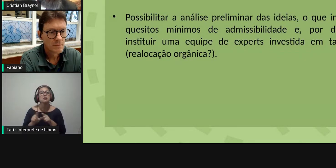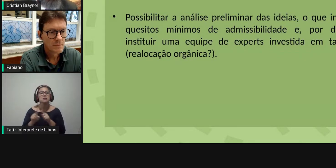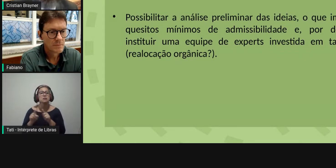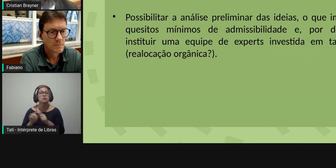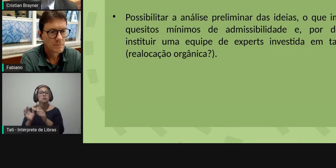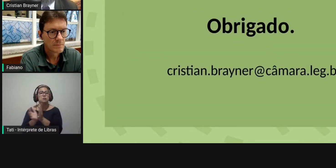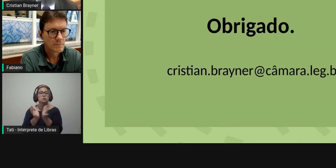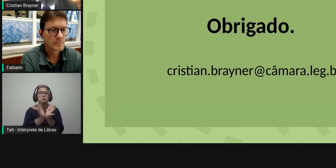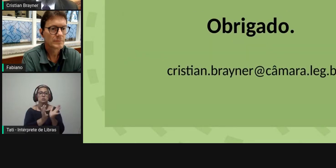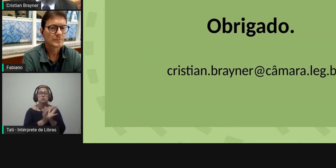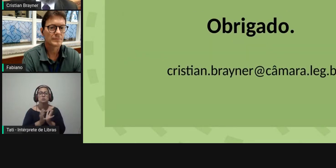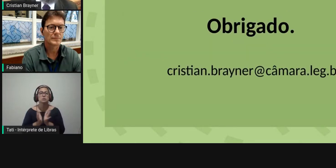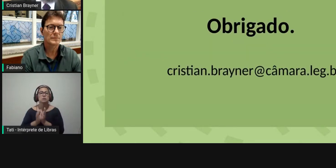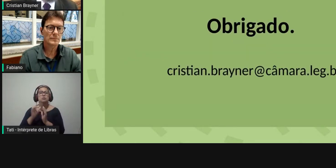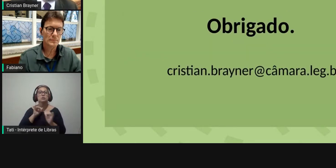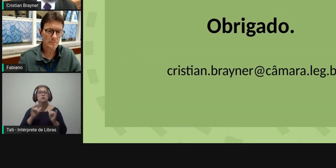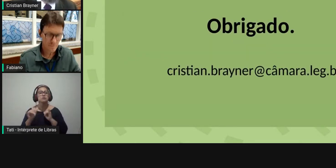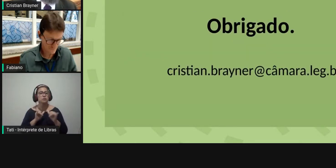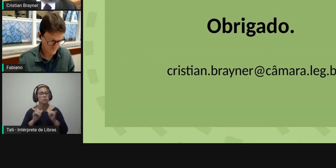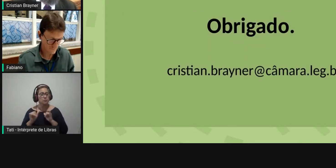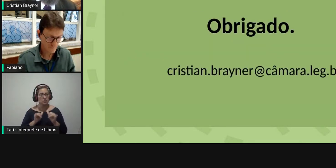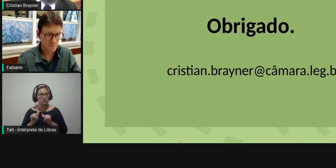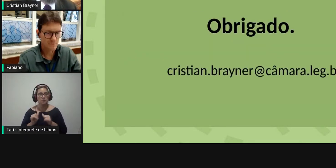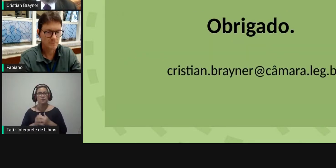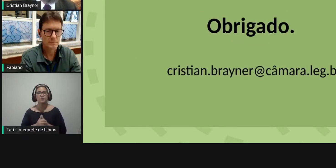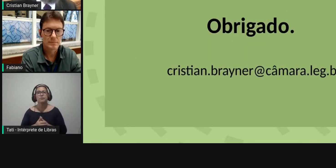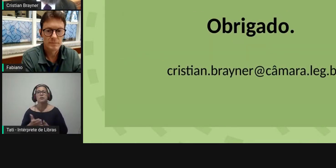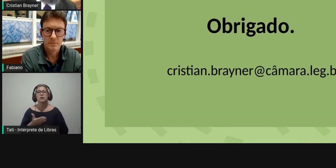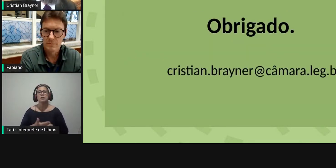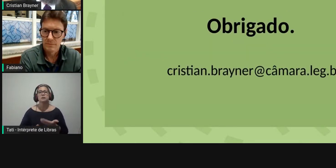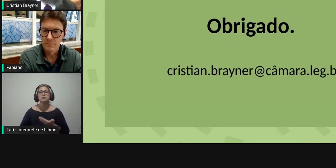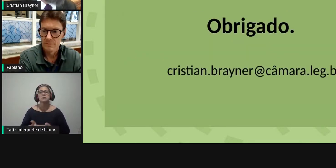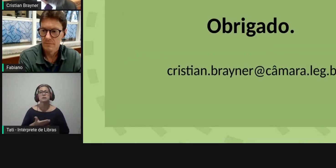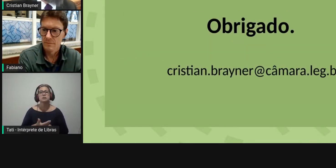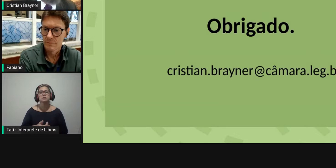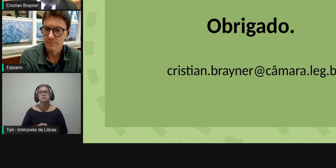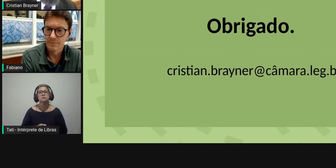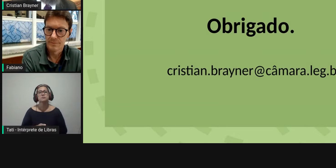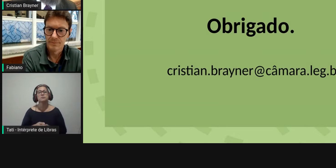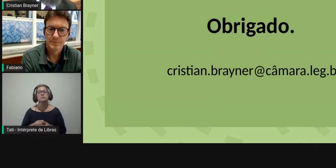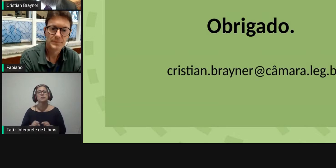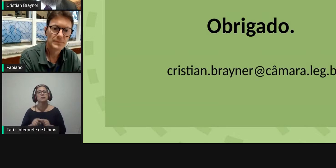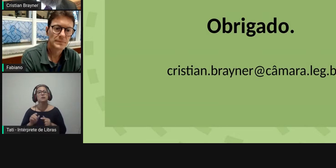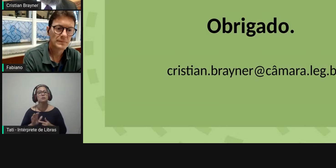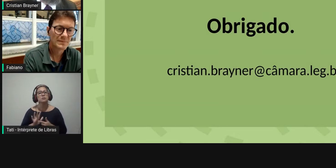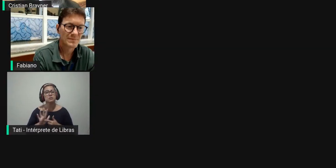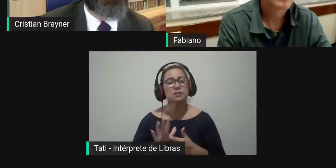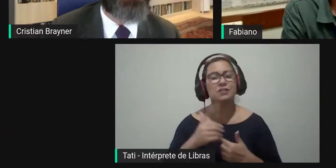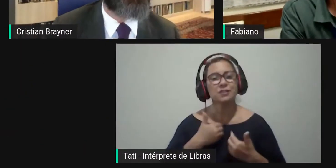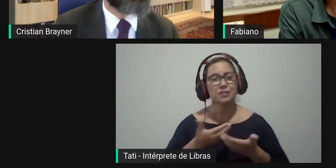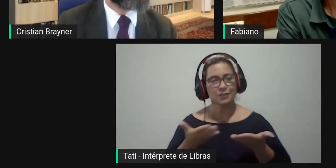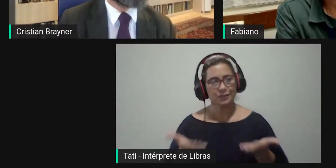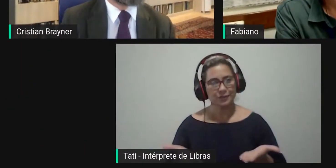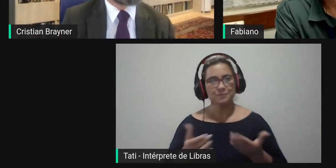serviços de informação. Então, deixo aí o meu e-mail e muito obrigado e eu coloco à disposição.